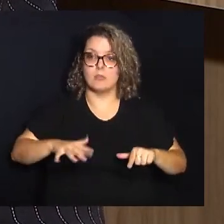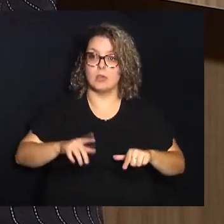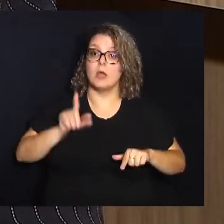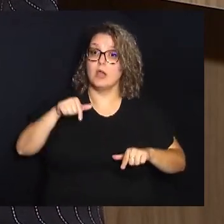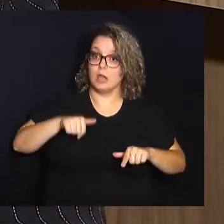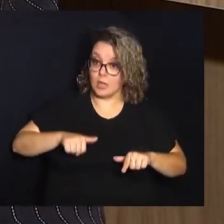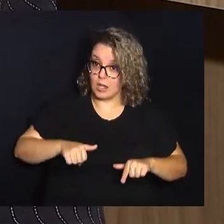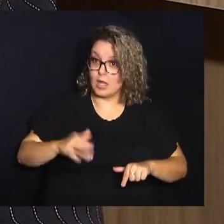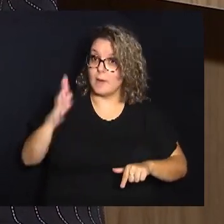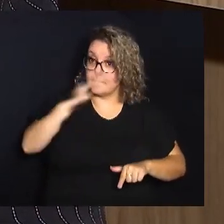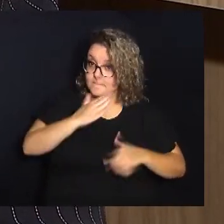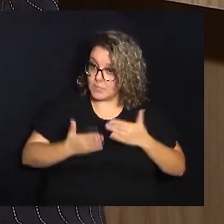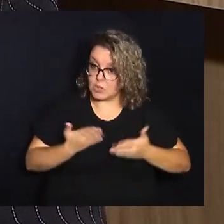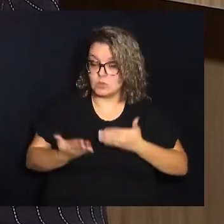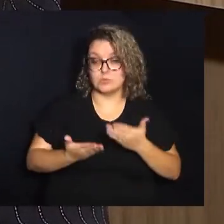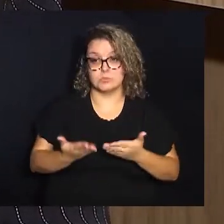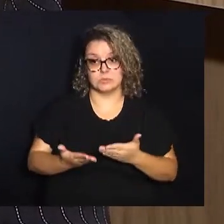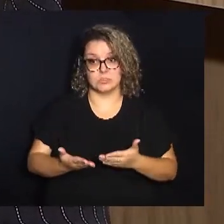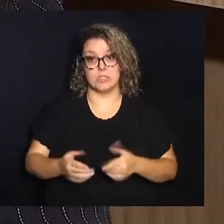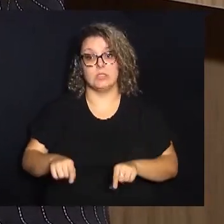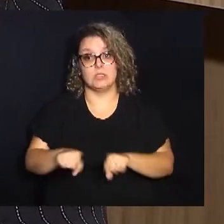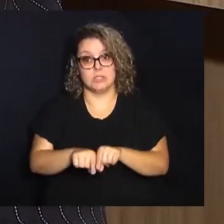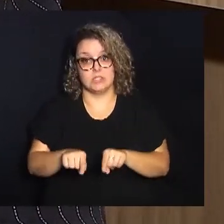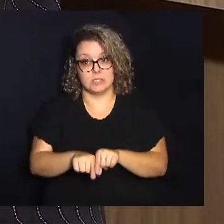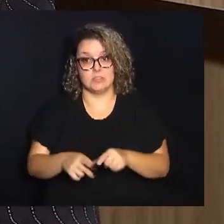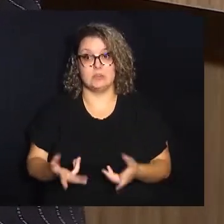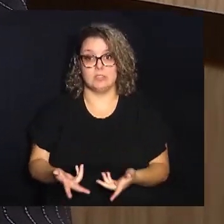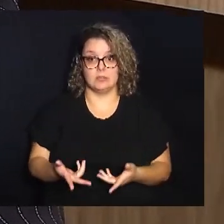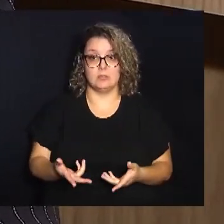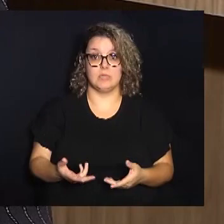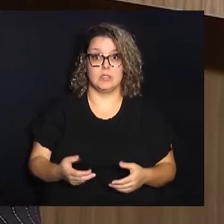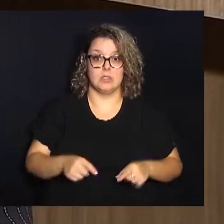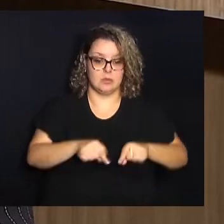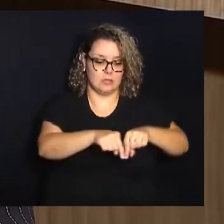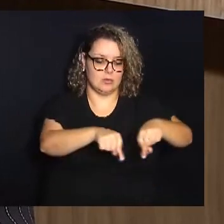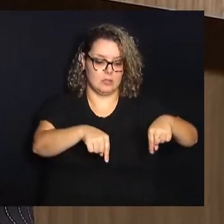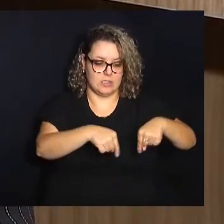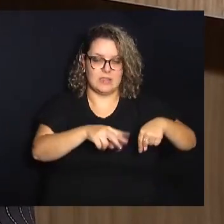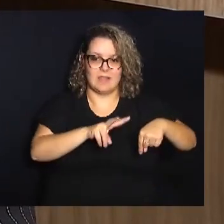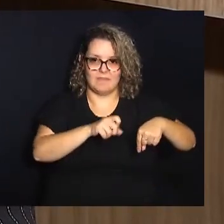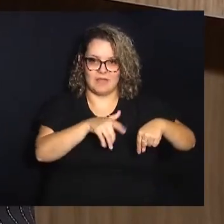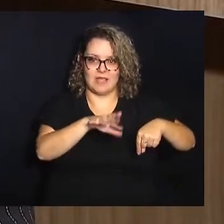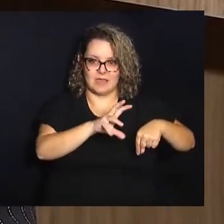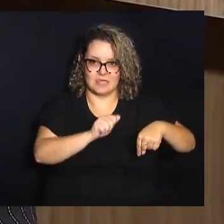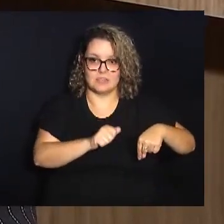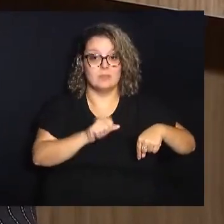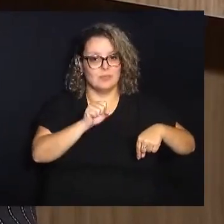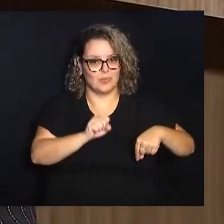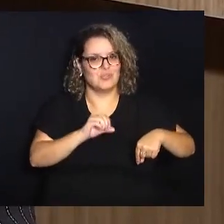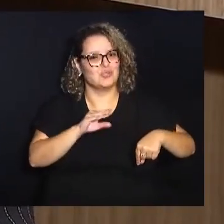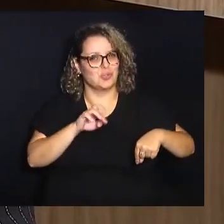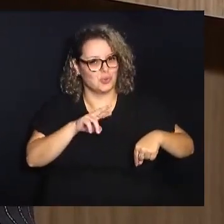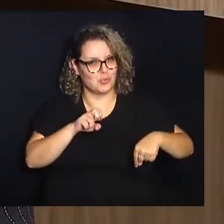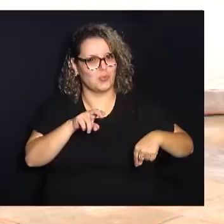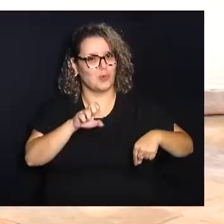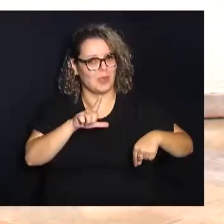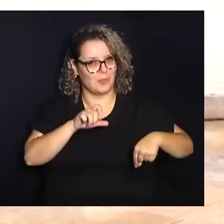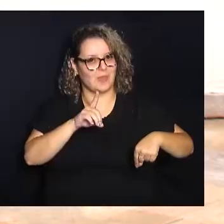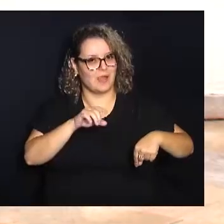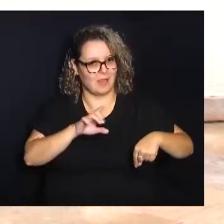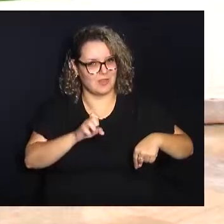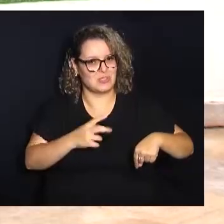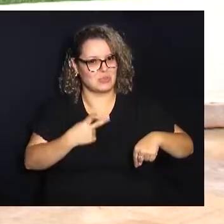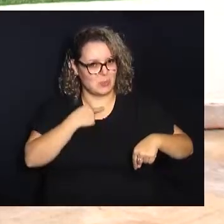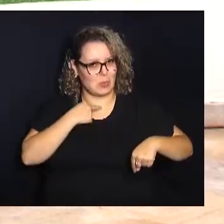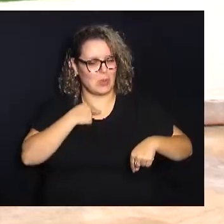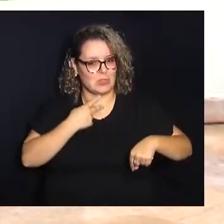na área comum também é considerado maus tratos e prender animais em Sacadas isso pode ser considerado até crueldade mas